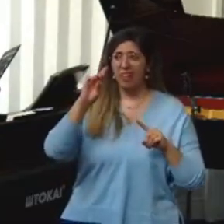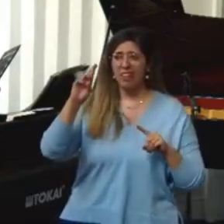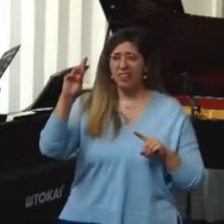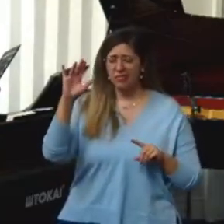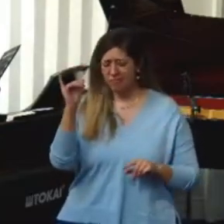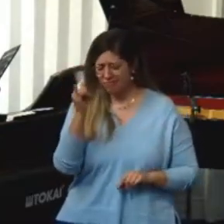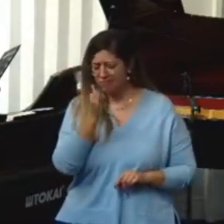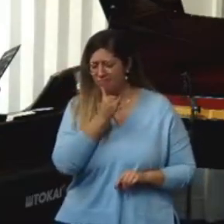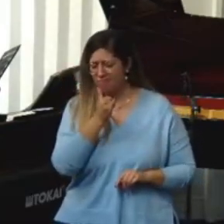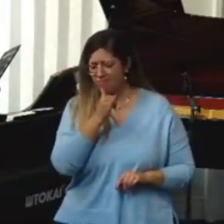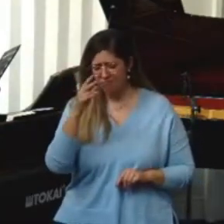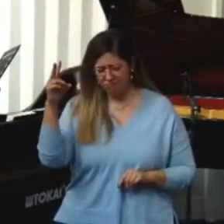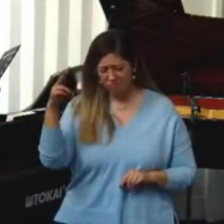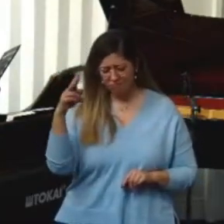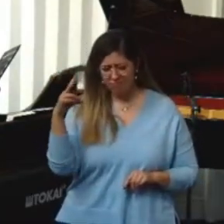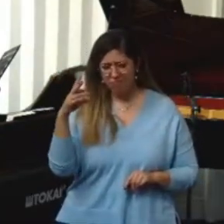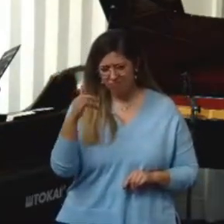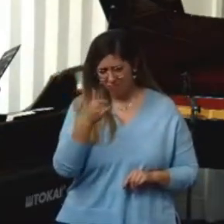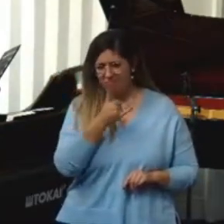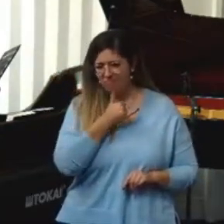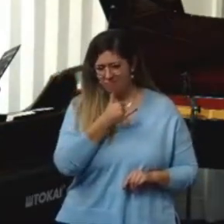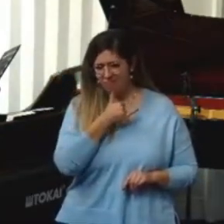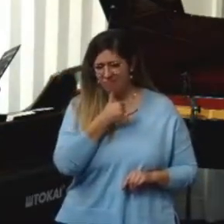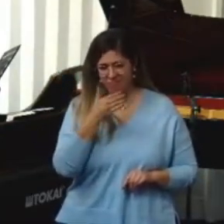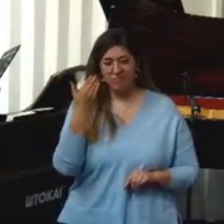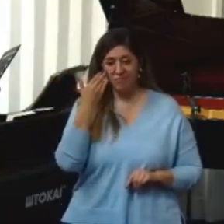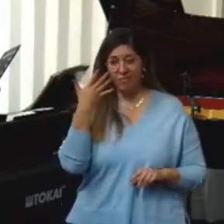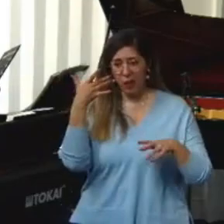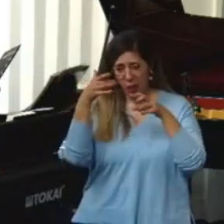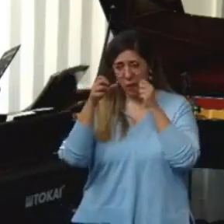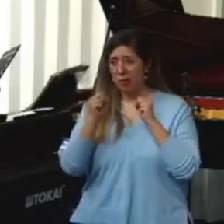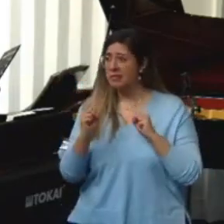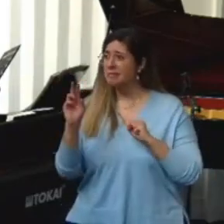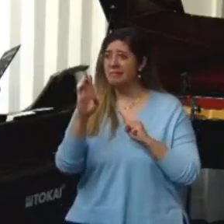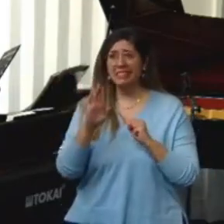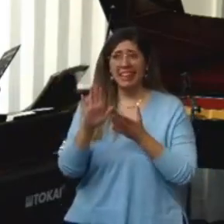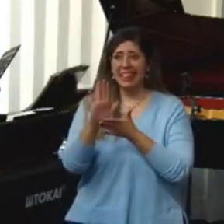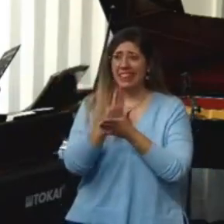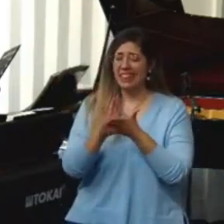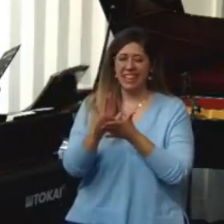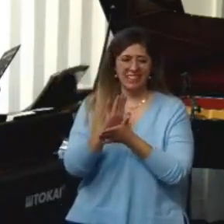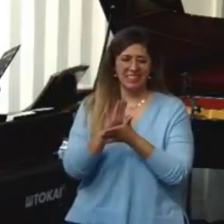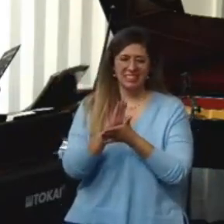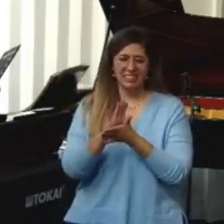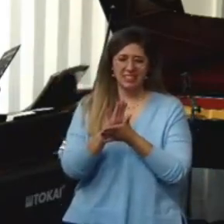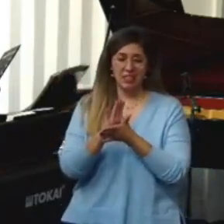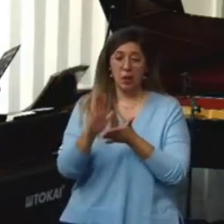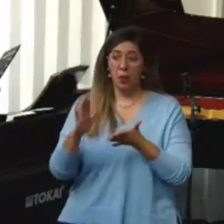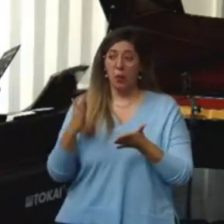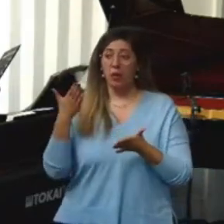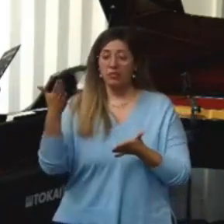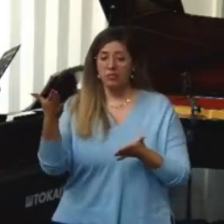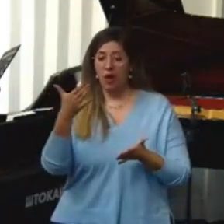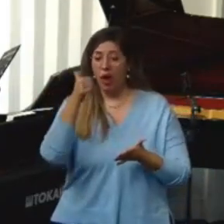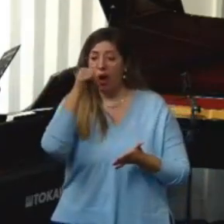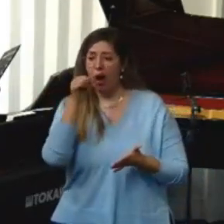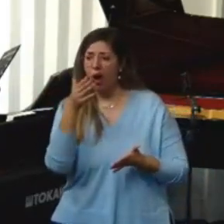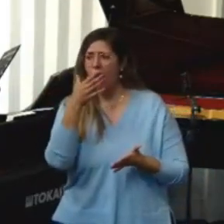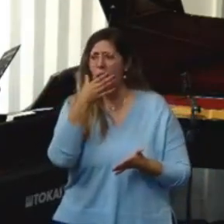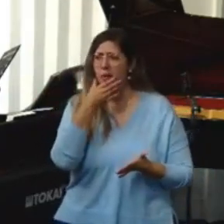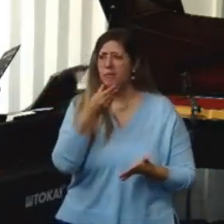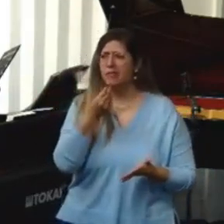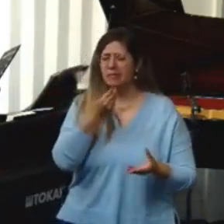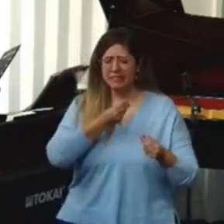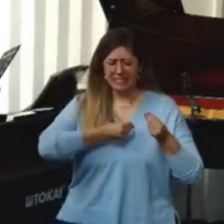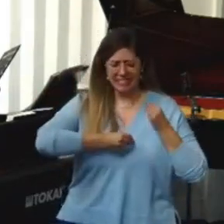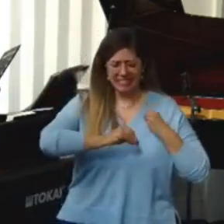que aconteceu com ele, o poder que lhe foi dado, ele não pode usar. Todas as vezes que um homem ou uma mulher vive na prática